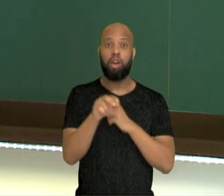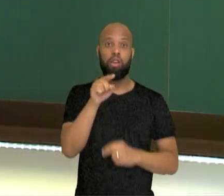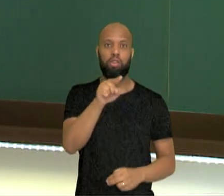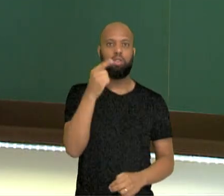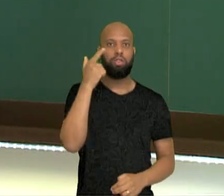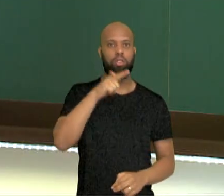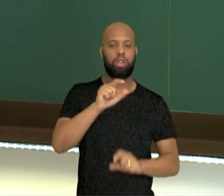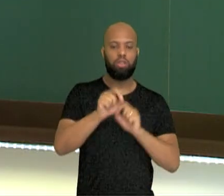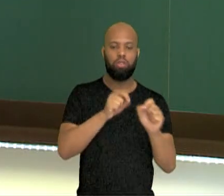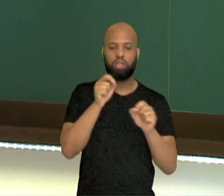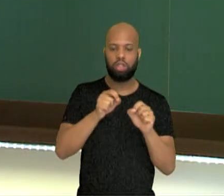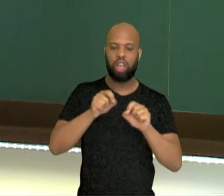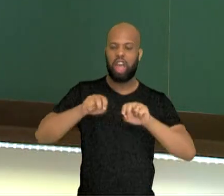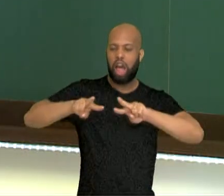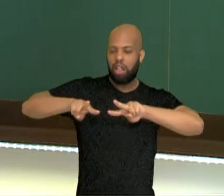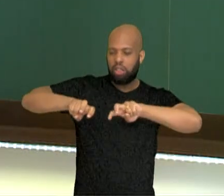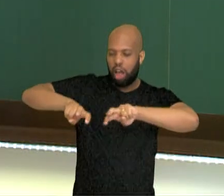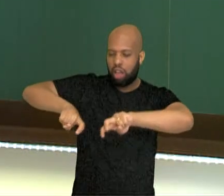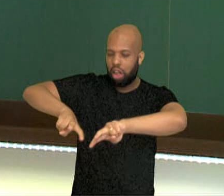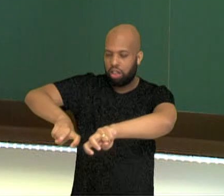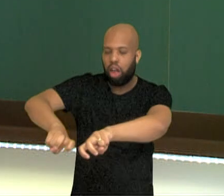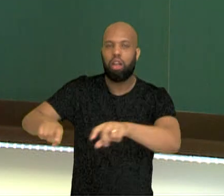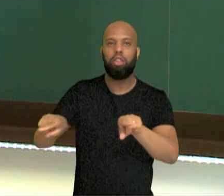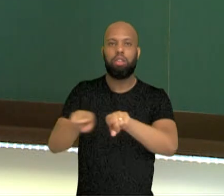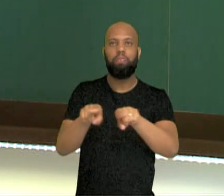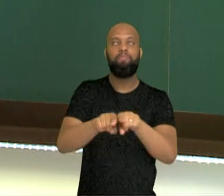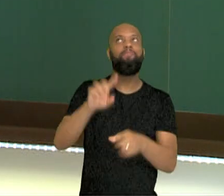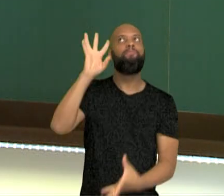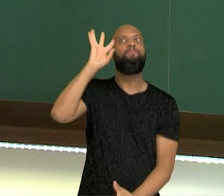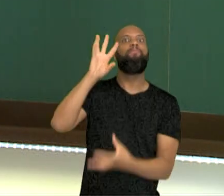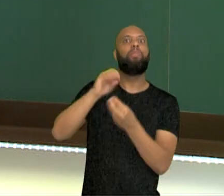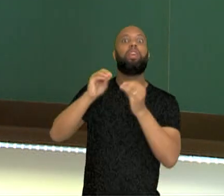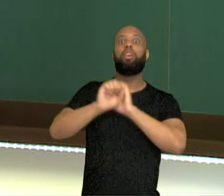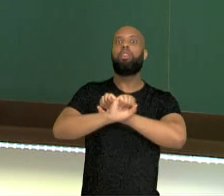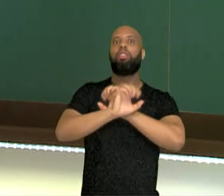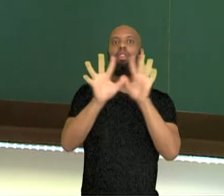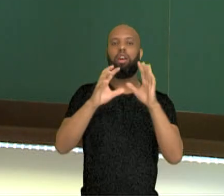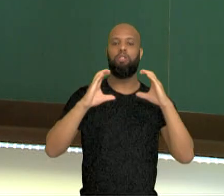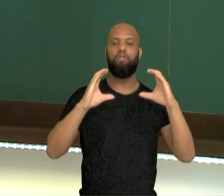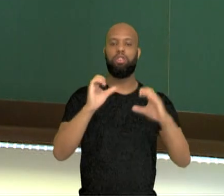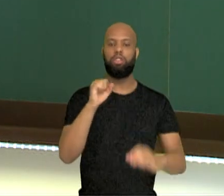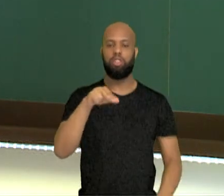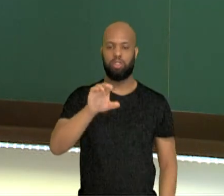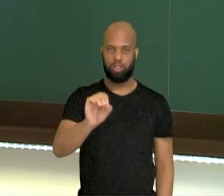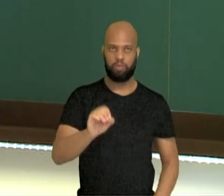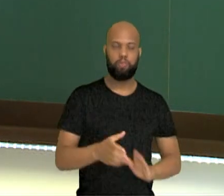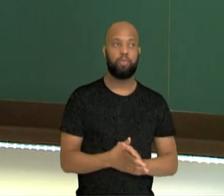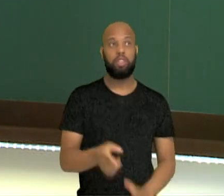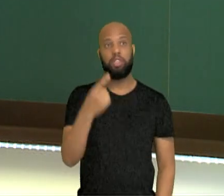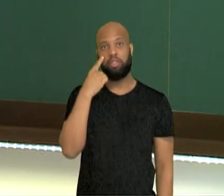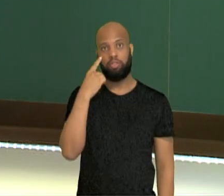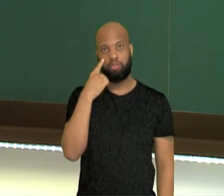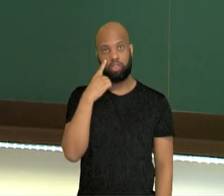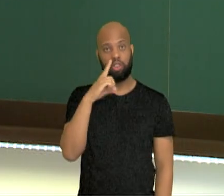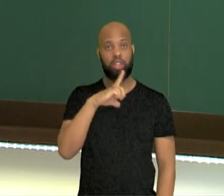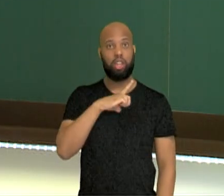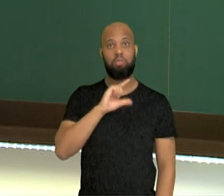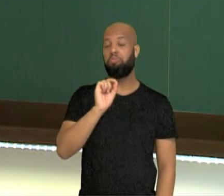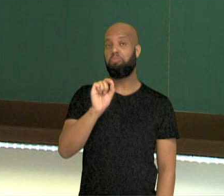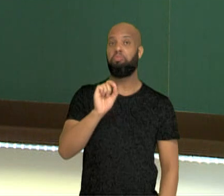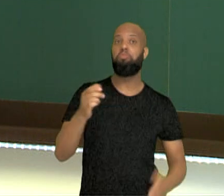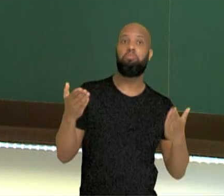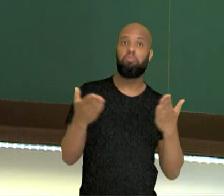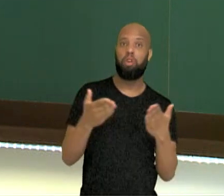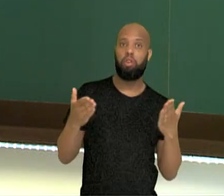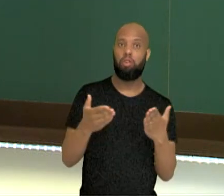possam explorar e compreender mais os conceitos aí da função seno. Beleza? Vamos lá? Então aqui eu vou colocar para vocês